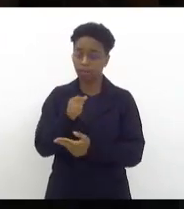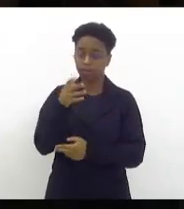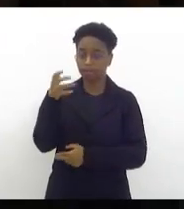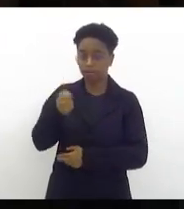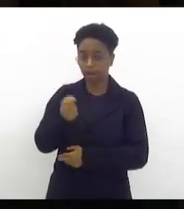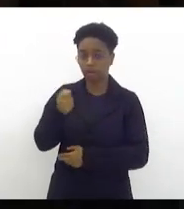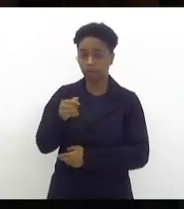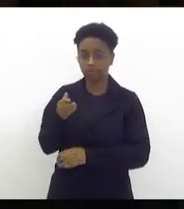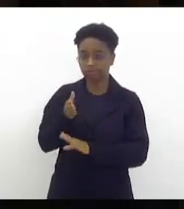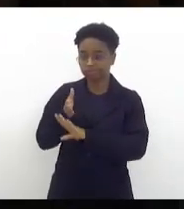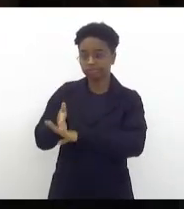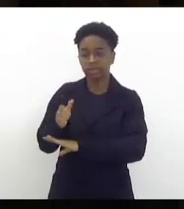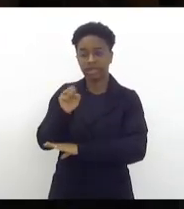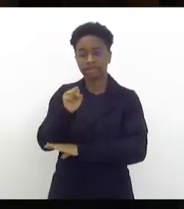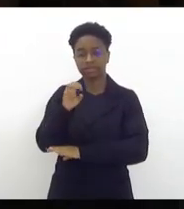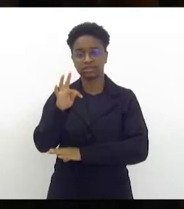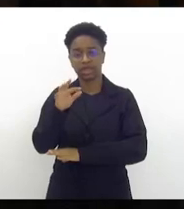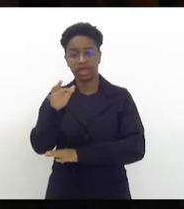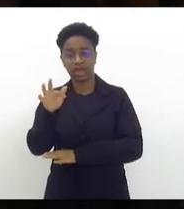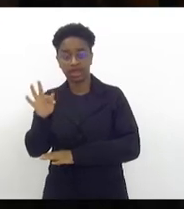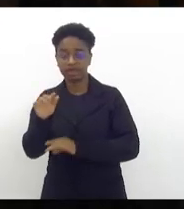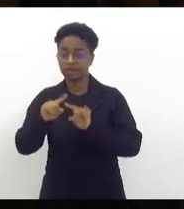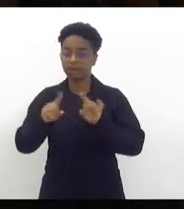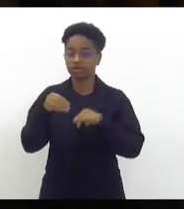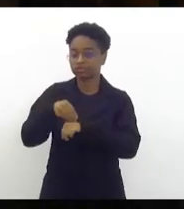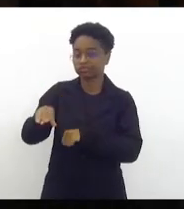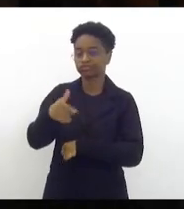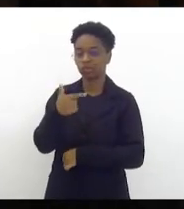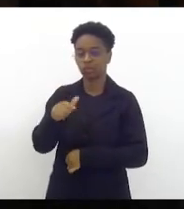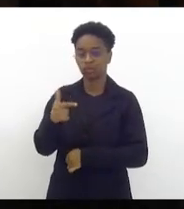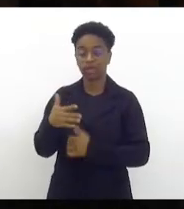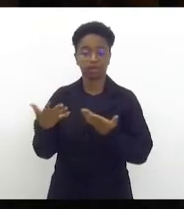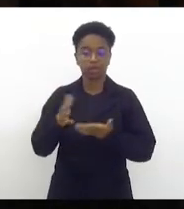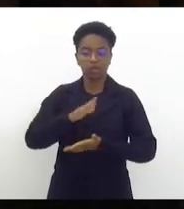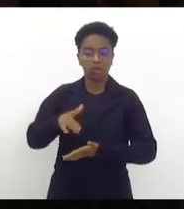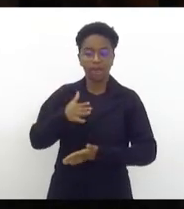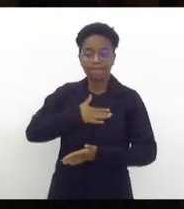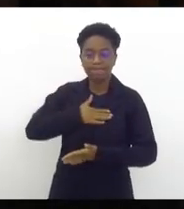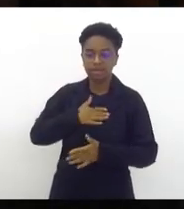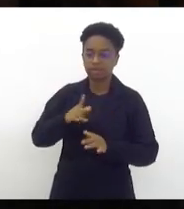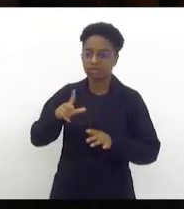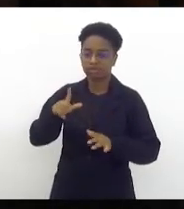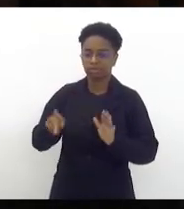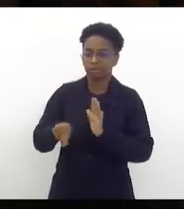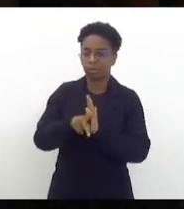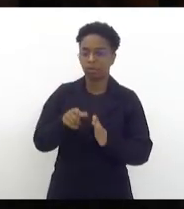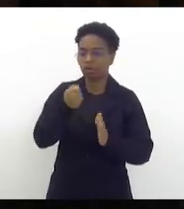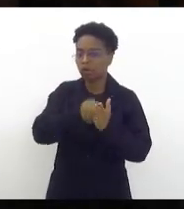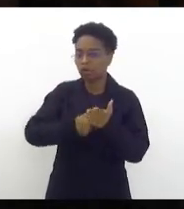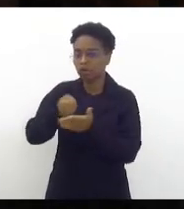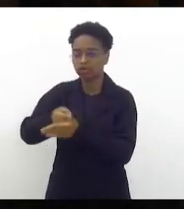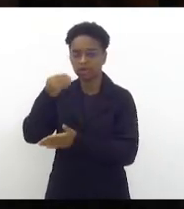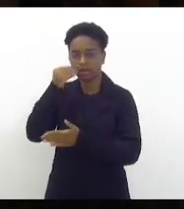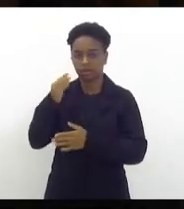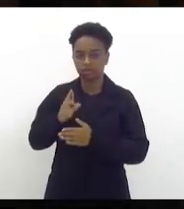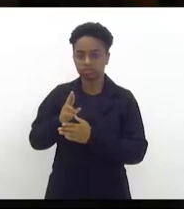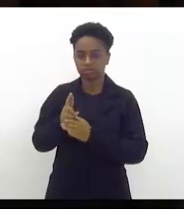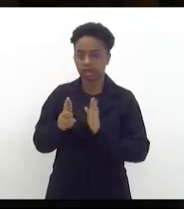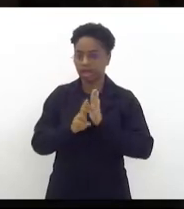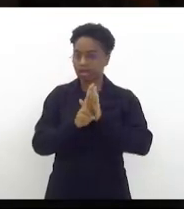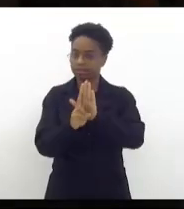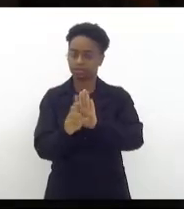STF, mas elas não são indicadas. Então, essa não é uma luta somente por representatividade. Se fosse só